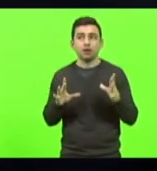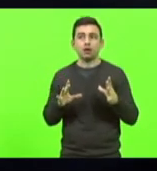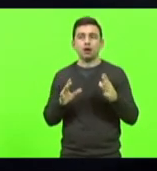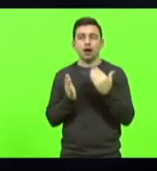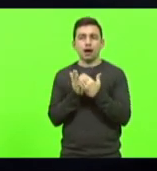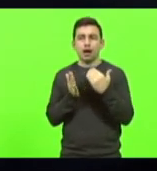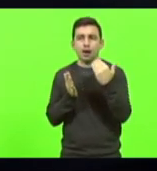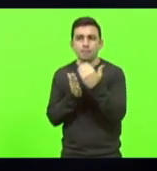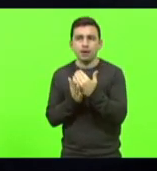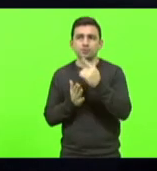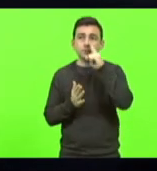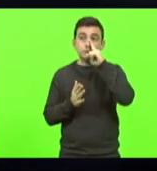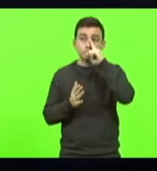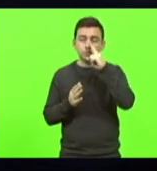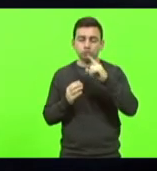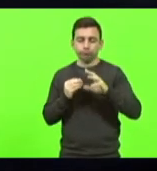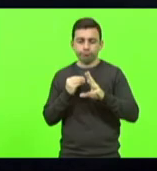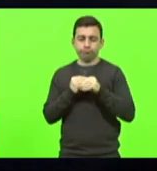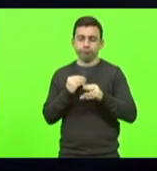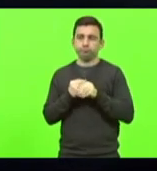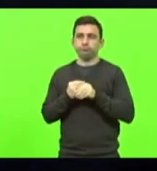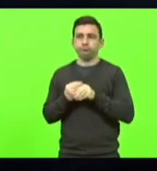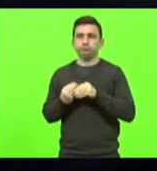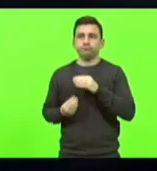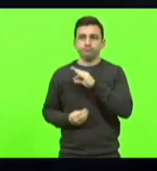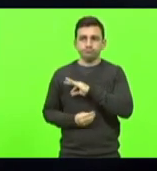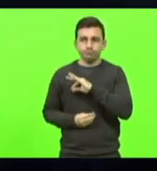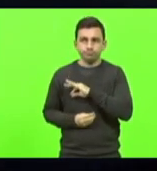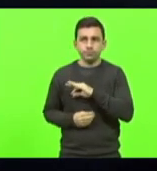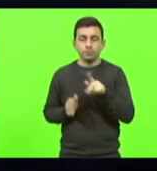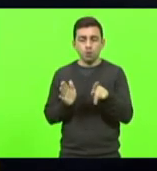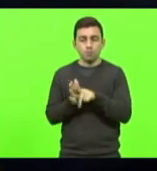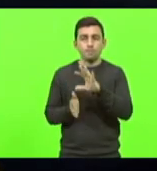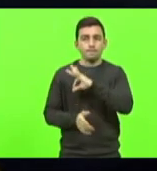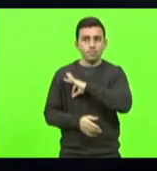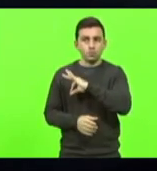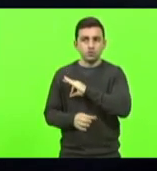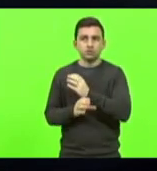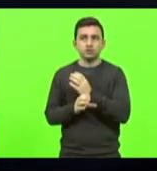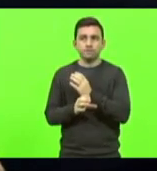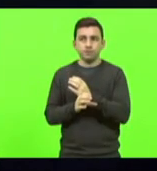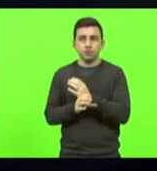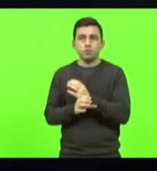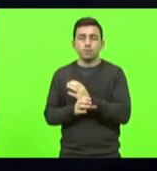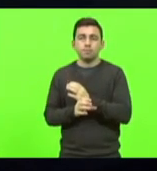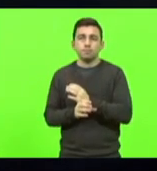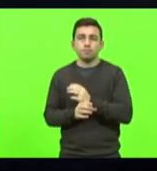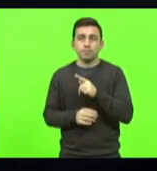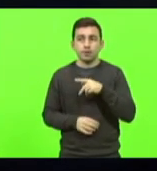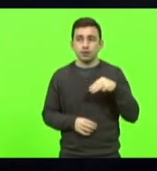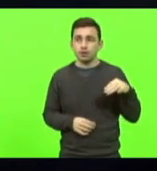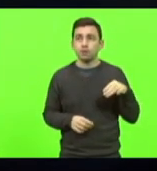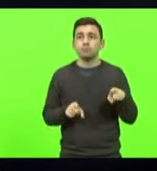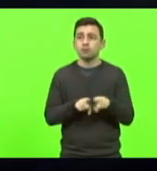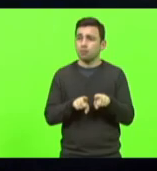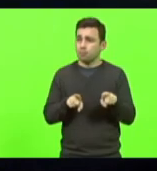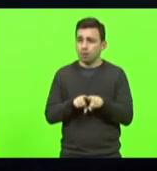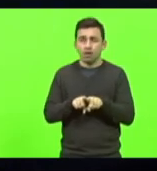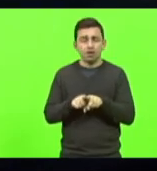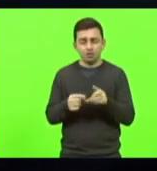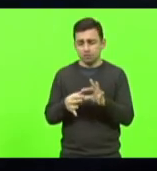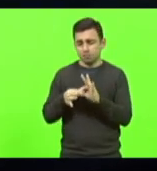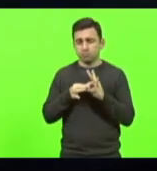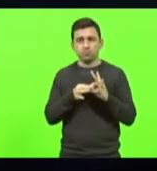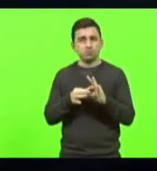adicional de risco e tudo aquilo que é inerente à polícia civil a polícia militar deve ser inerente também